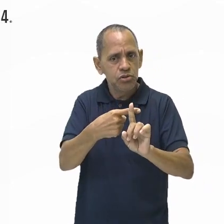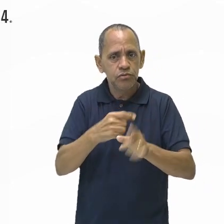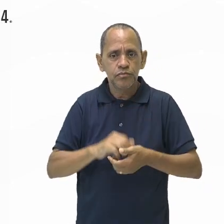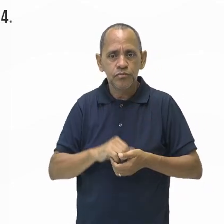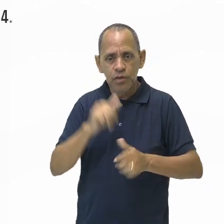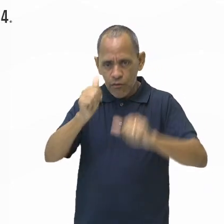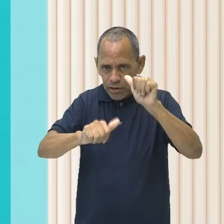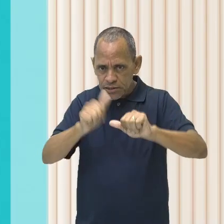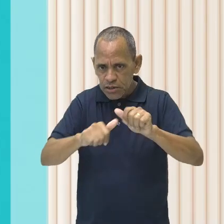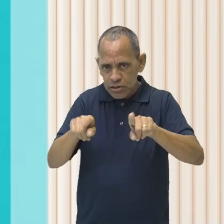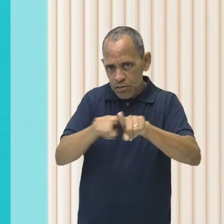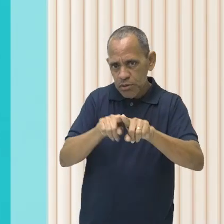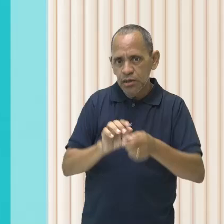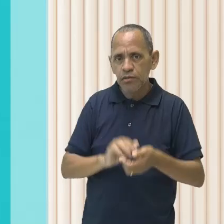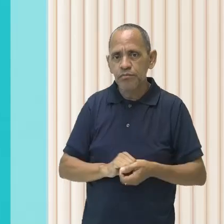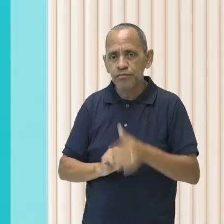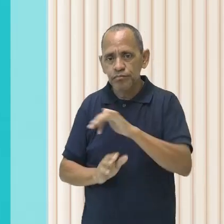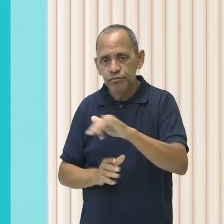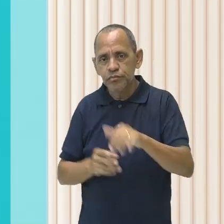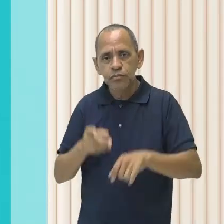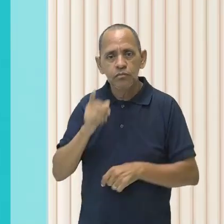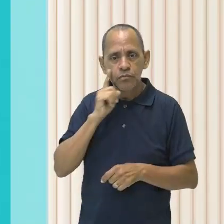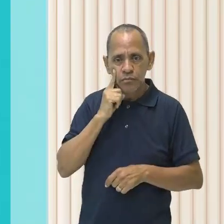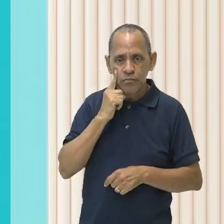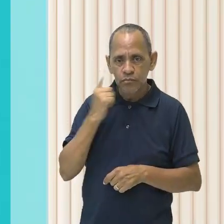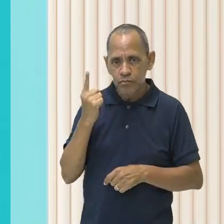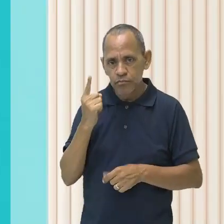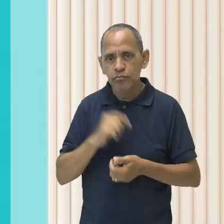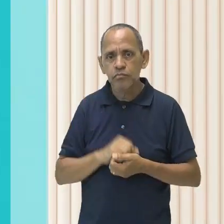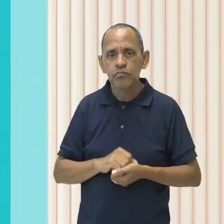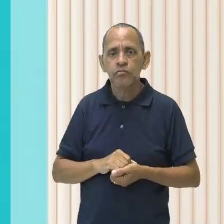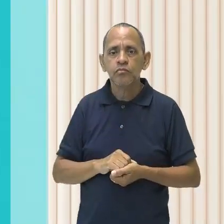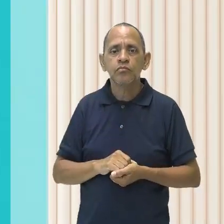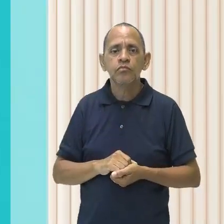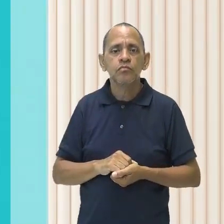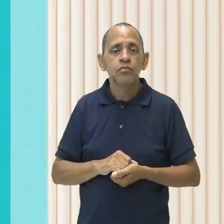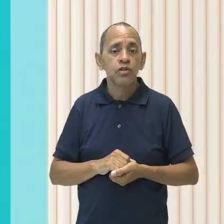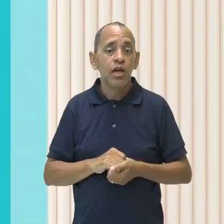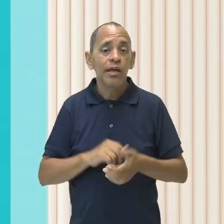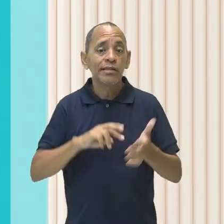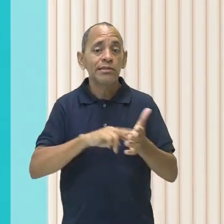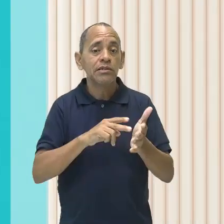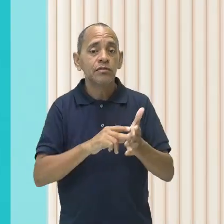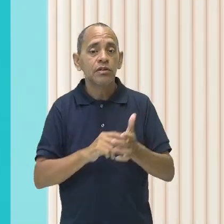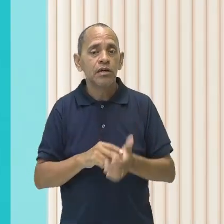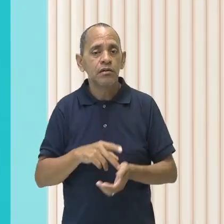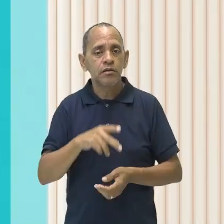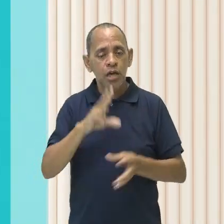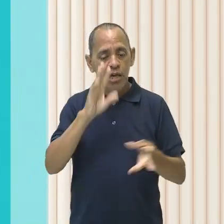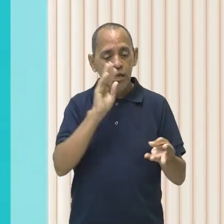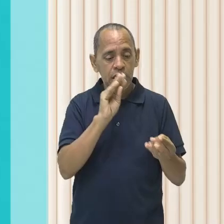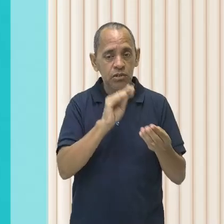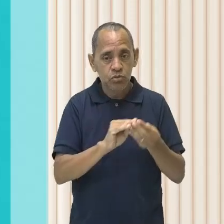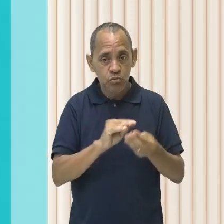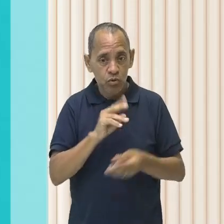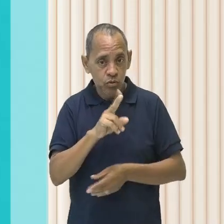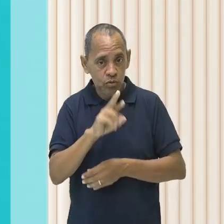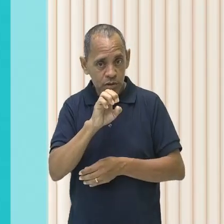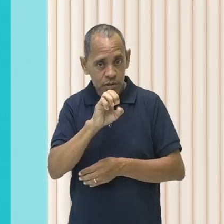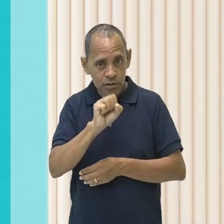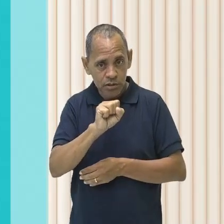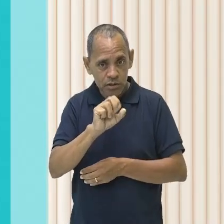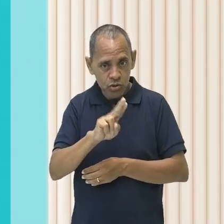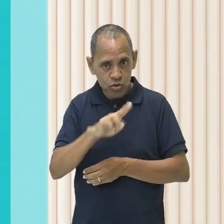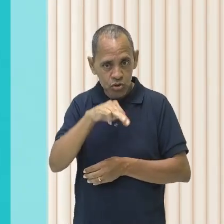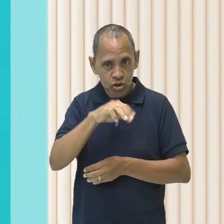Então, vamos lá agora verificar só assim, o que é resumo e o que é resenha. Lembre-se que a gente está falando de resenha. Então, quando